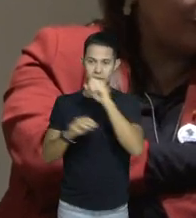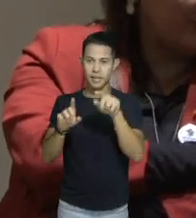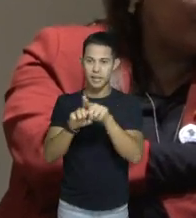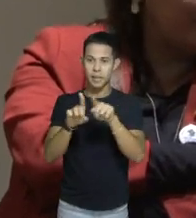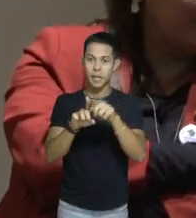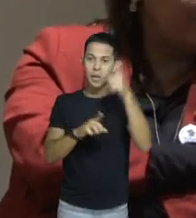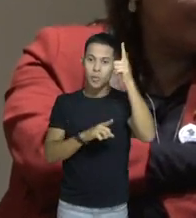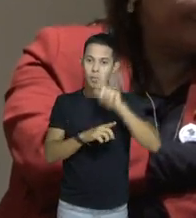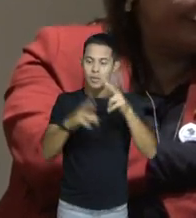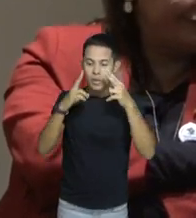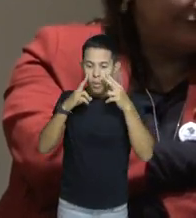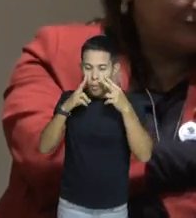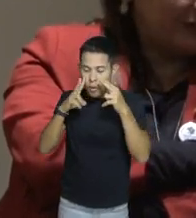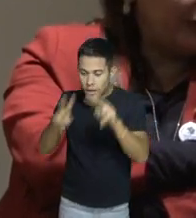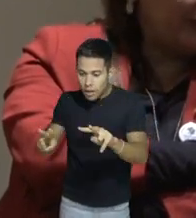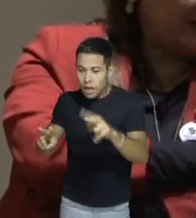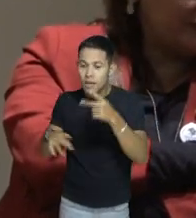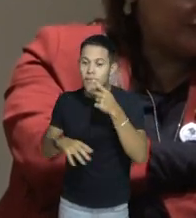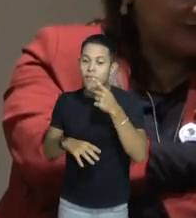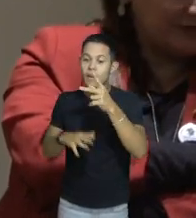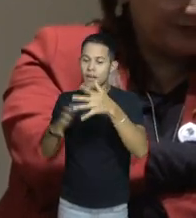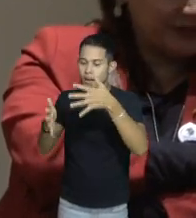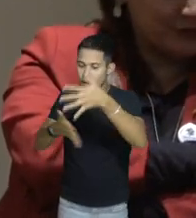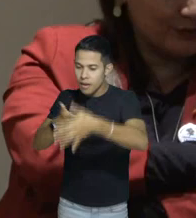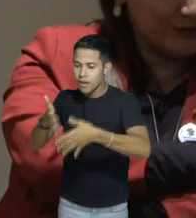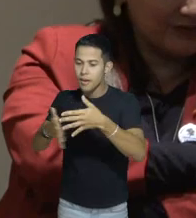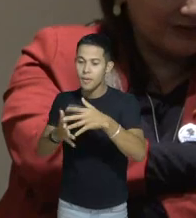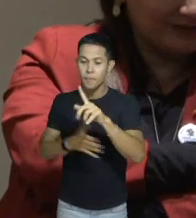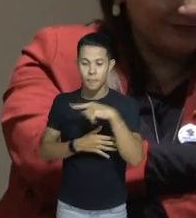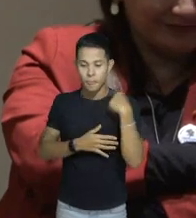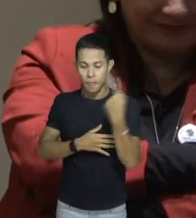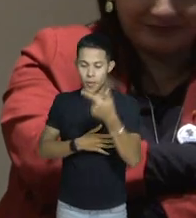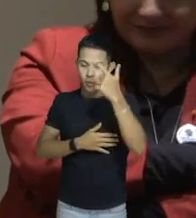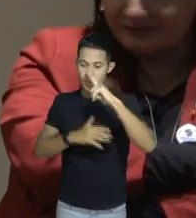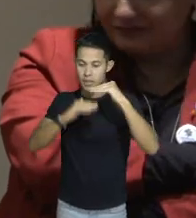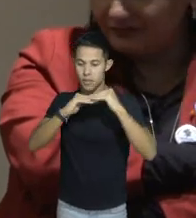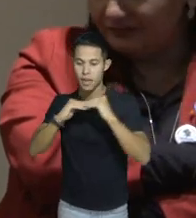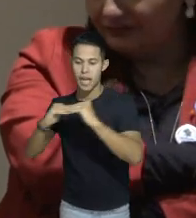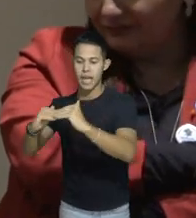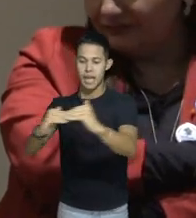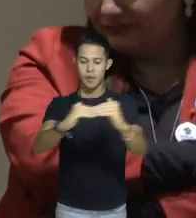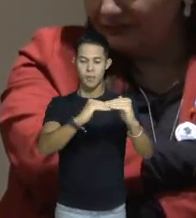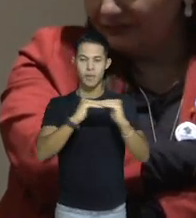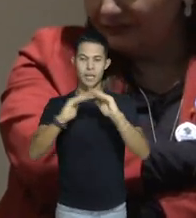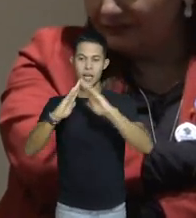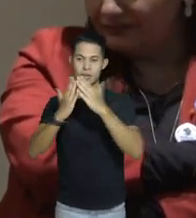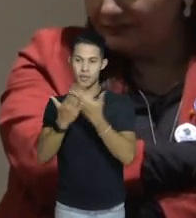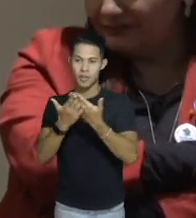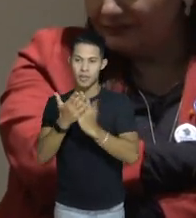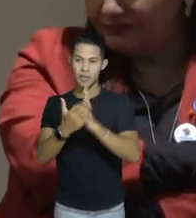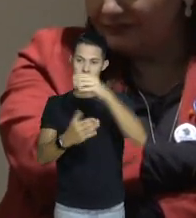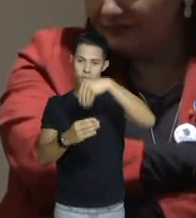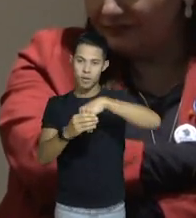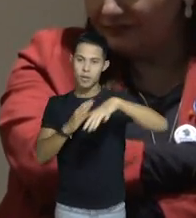elas e dizer assim, a gente fez equidade na escola, que é isso que a gente quer, que todos aprendam na rede